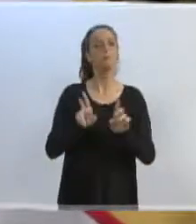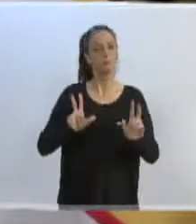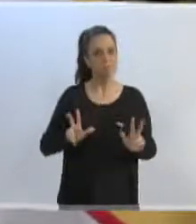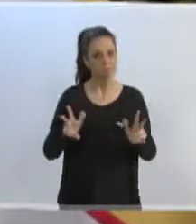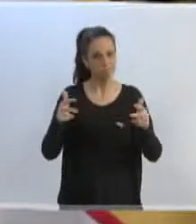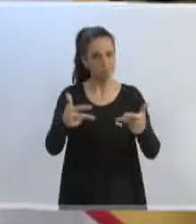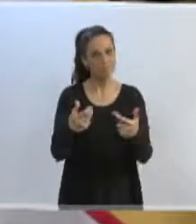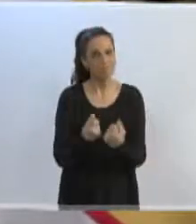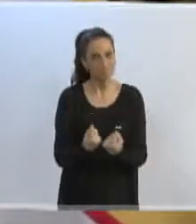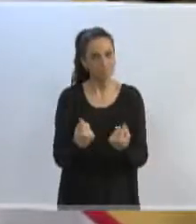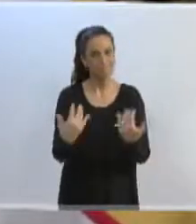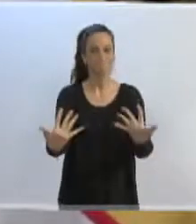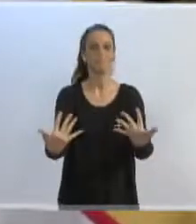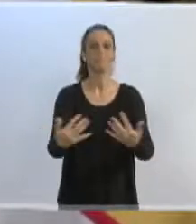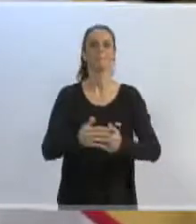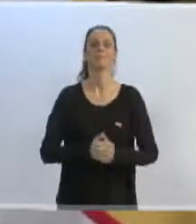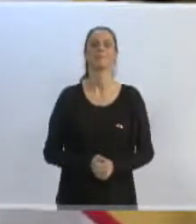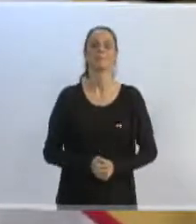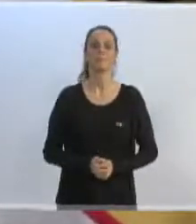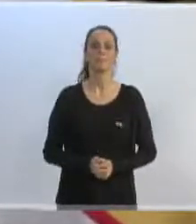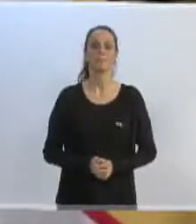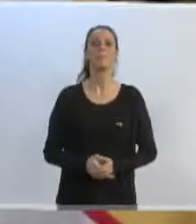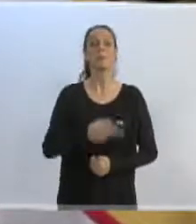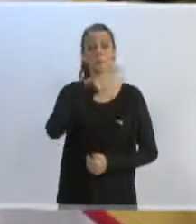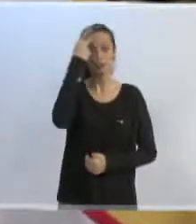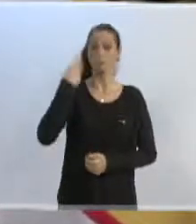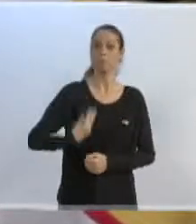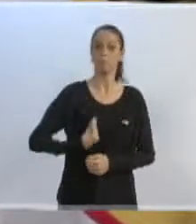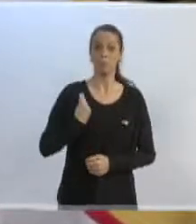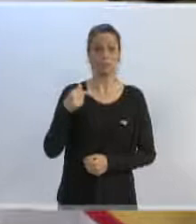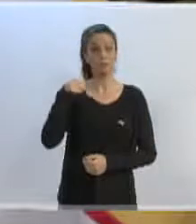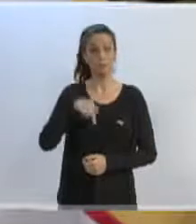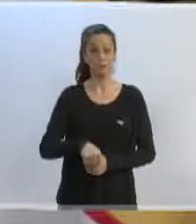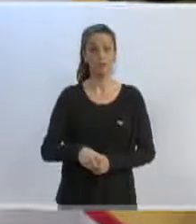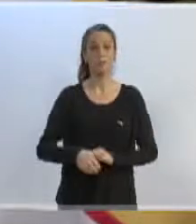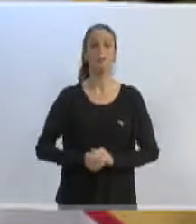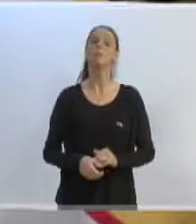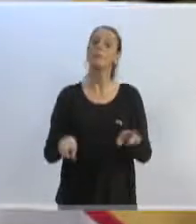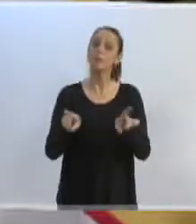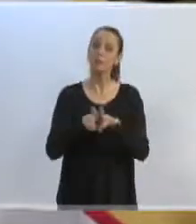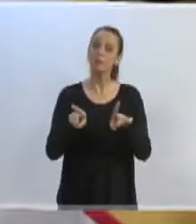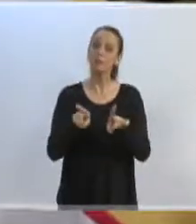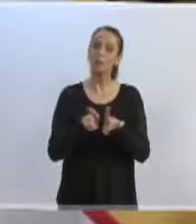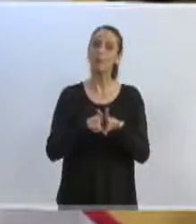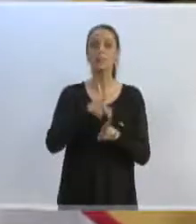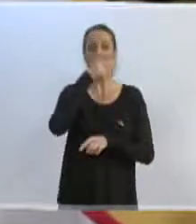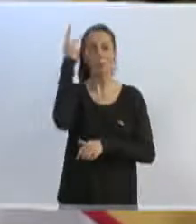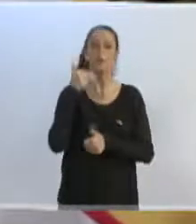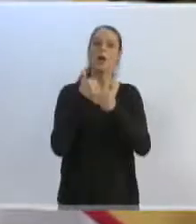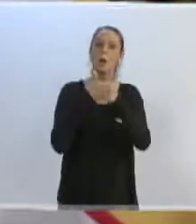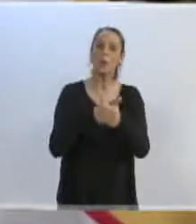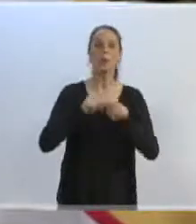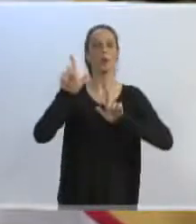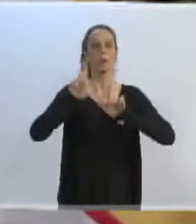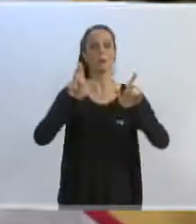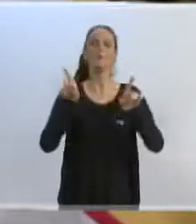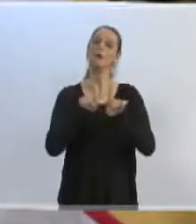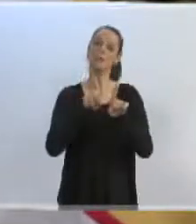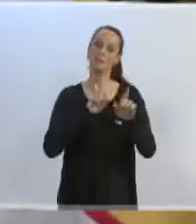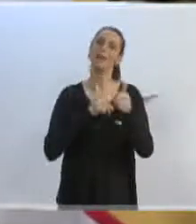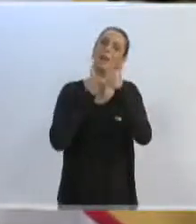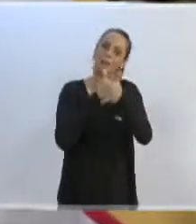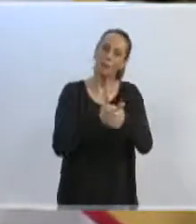plenária, as pessoas aqui presentes, e também aos telespectadores e